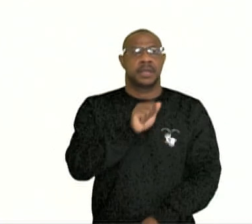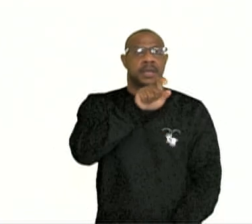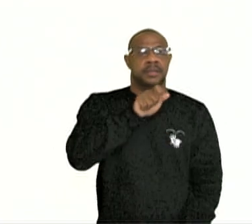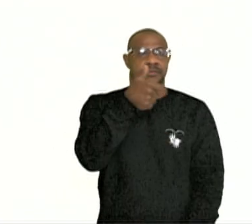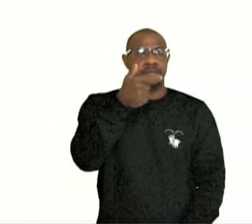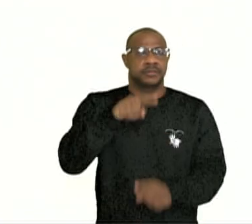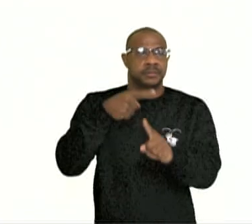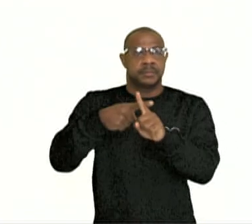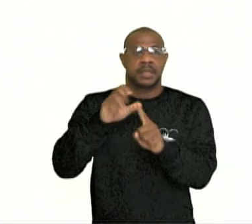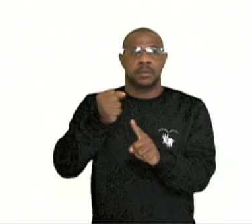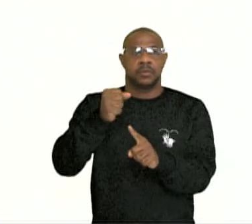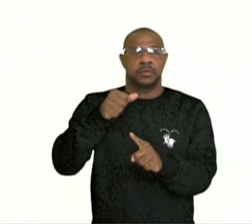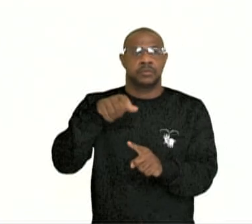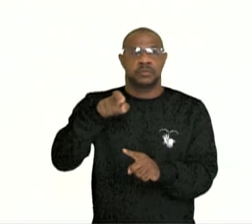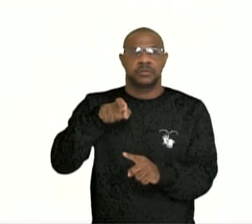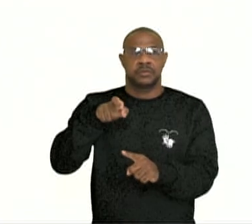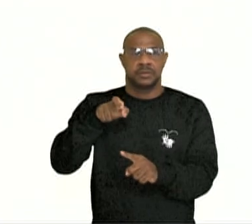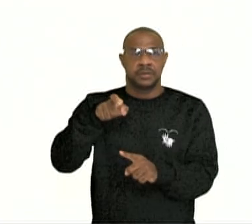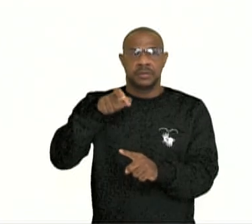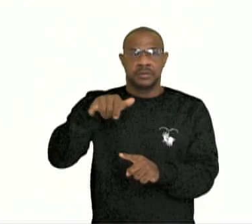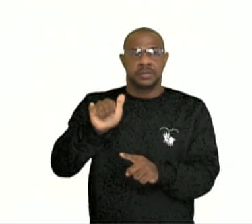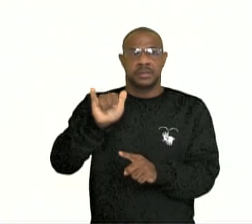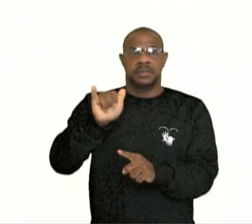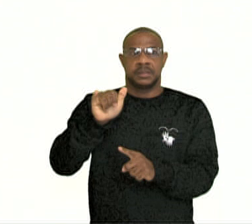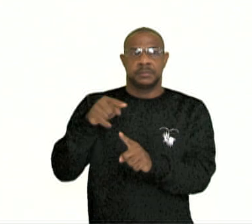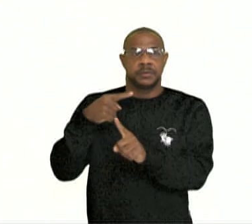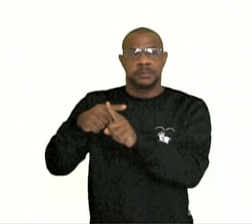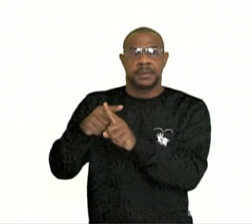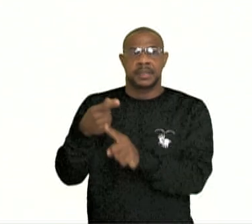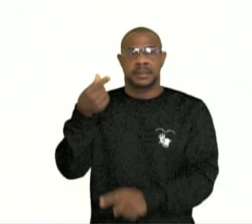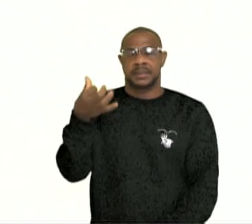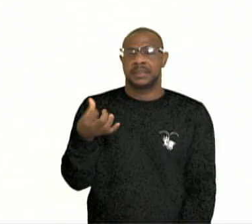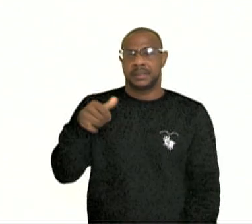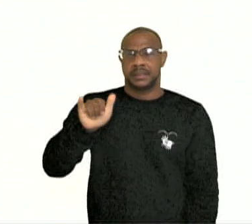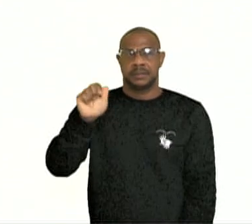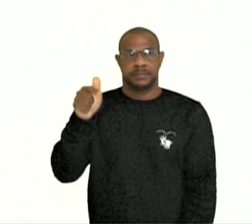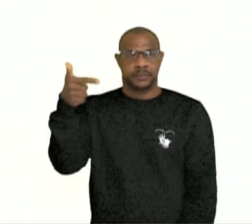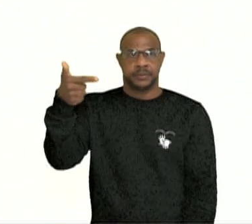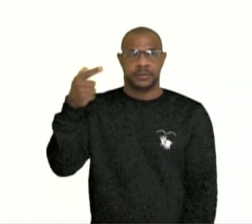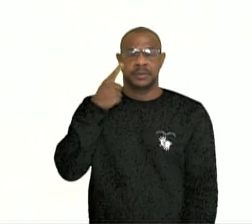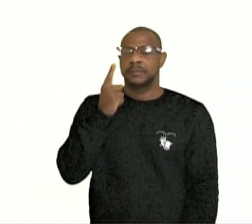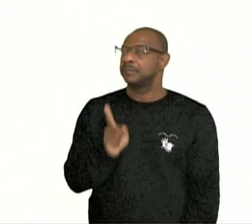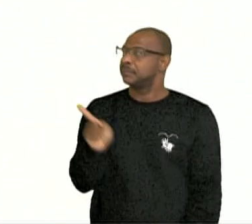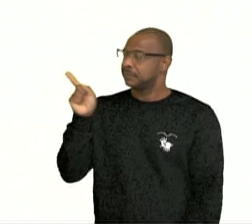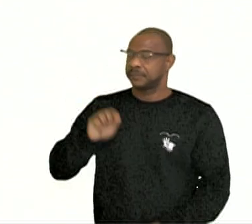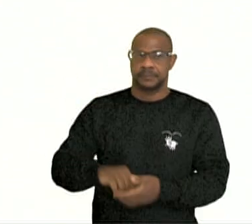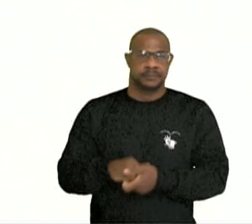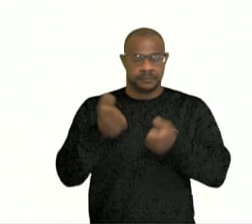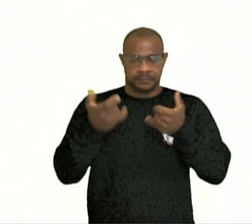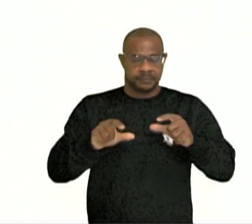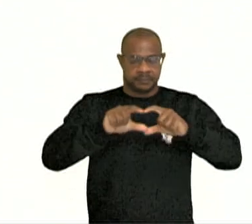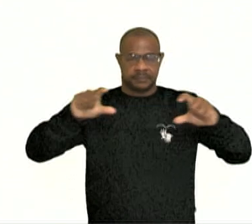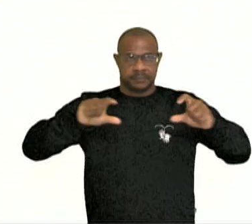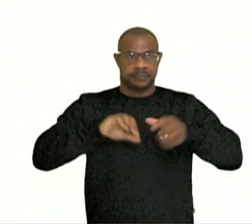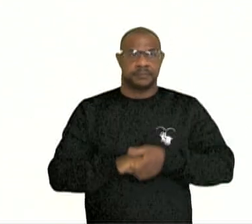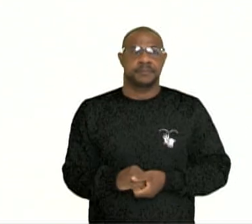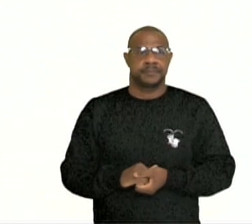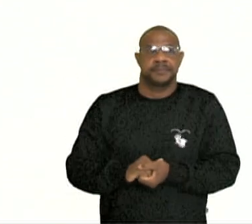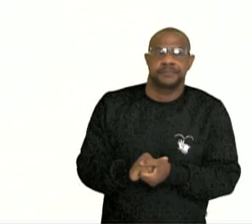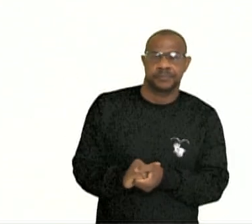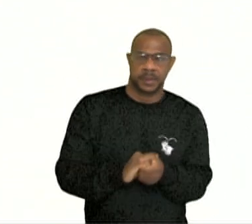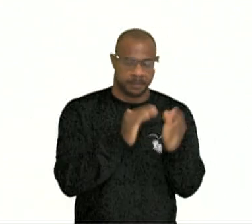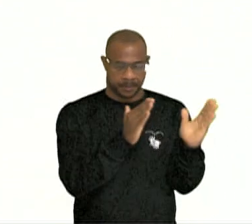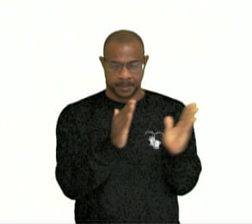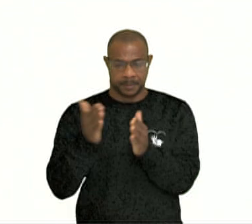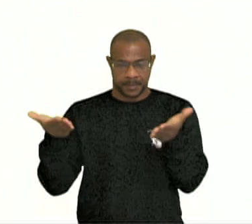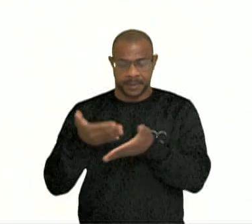vamos seguir um passo a passo, como se fosse uma receita de bolo, tá bom? Uma receita de bolo, se você pula do primeiro passo para o terceiro, não vai dar